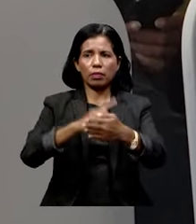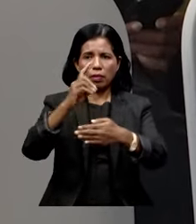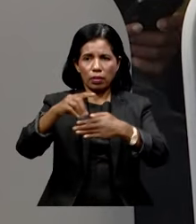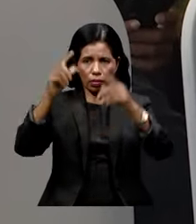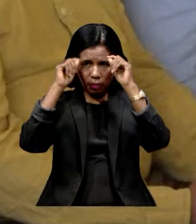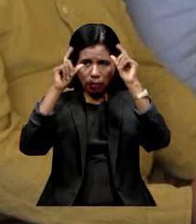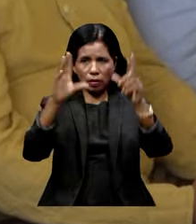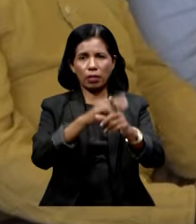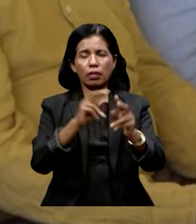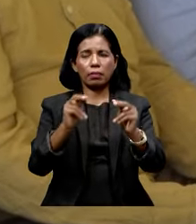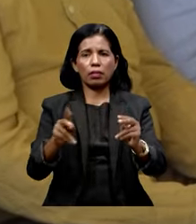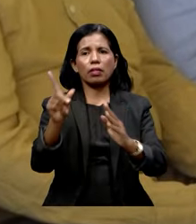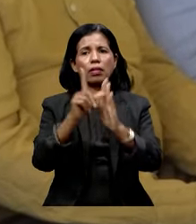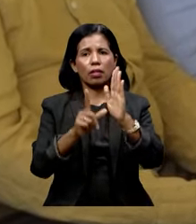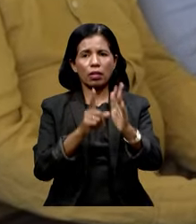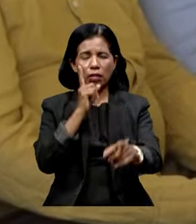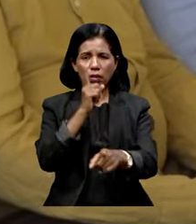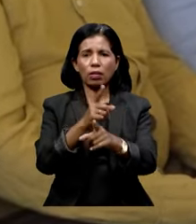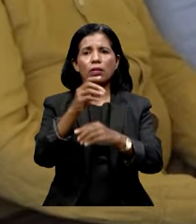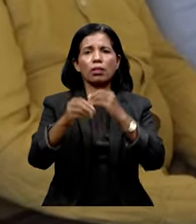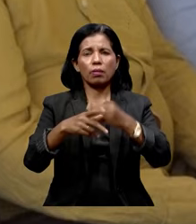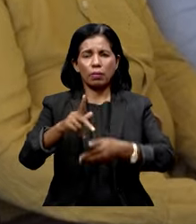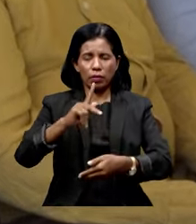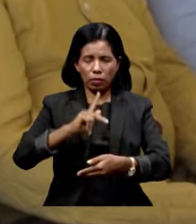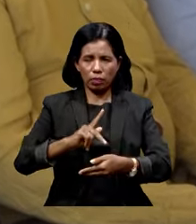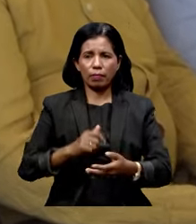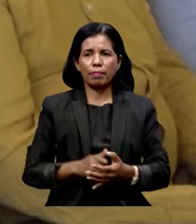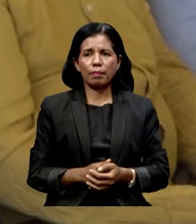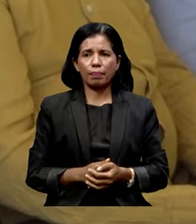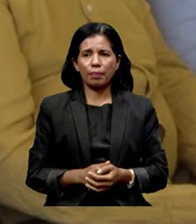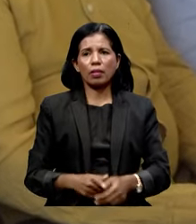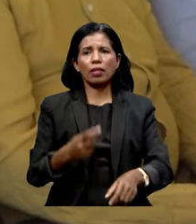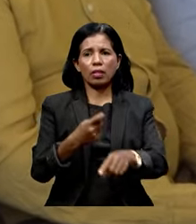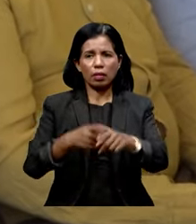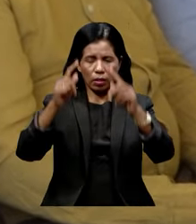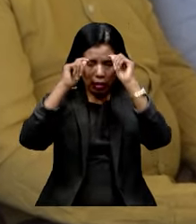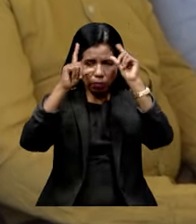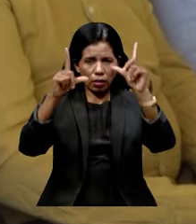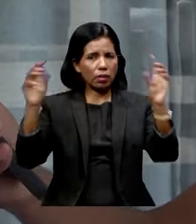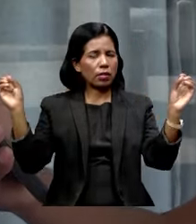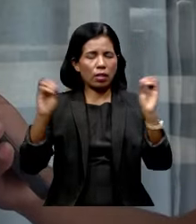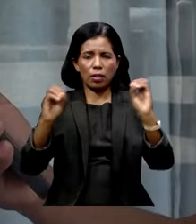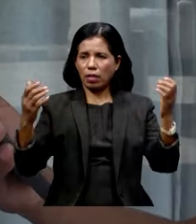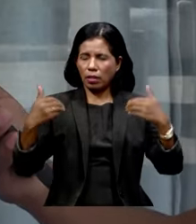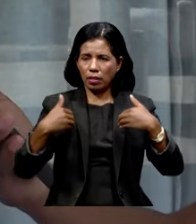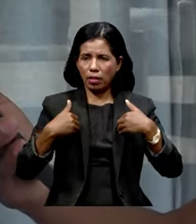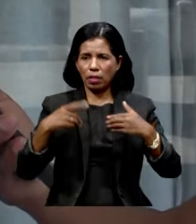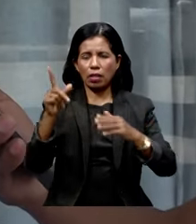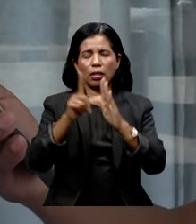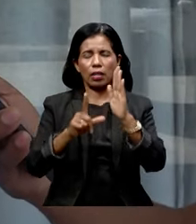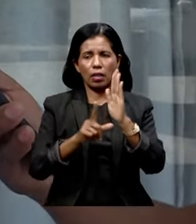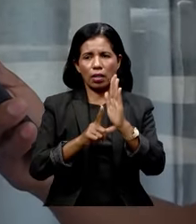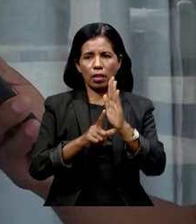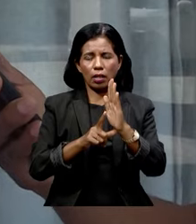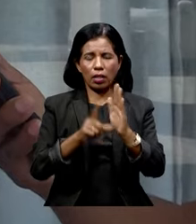Timor-Leste, mas precisa a lei própria com a proteção e investimento. Este momento Timor-Leste, a IHA, lei própria ida,